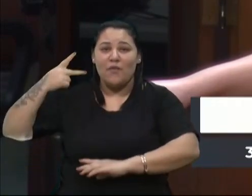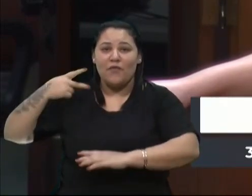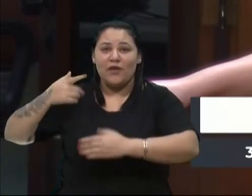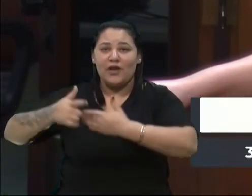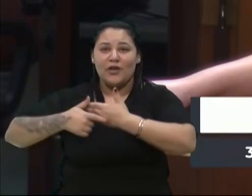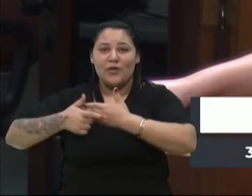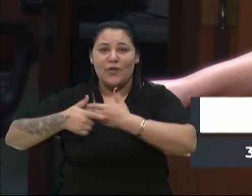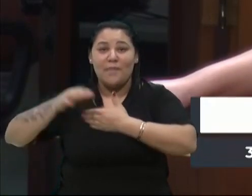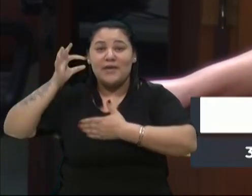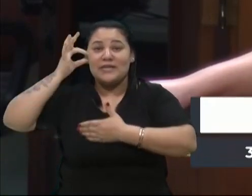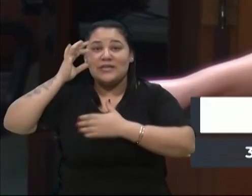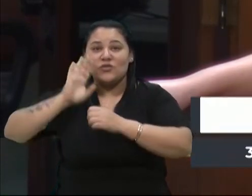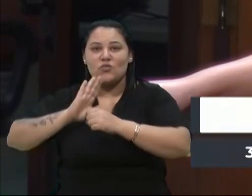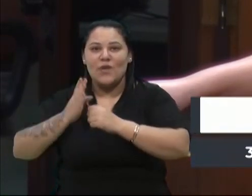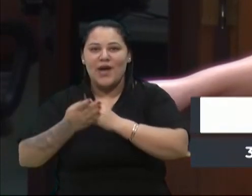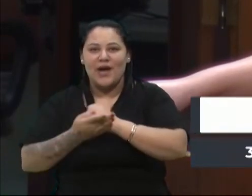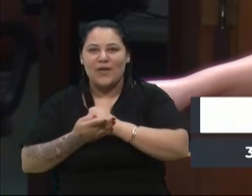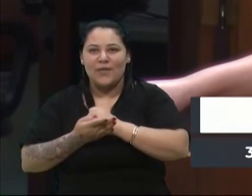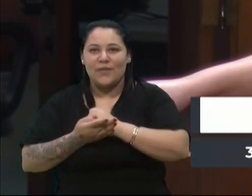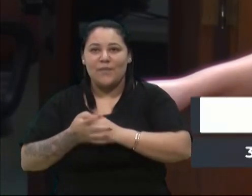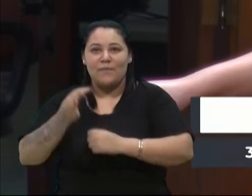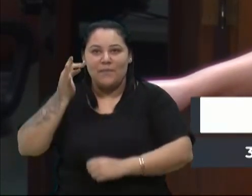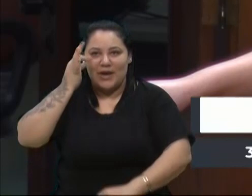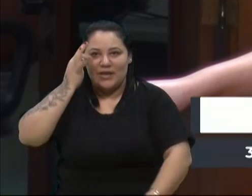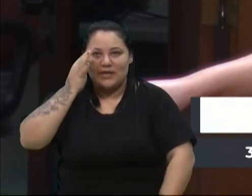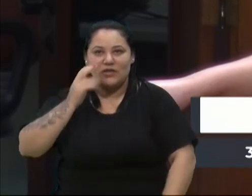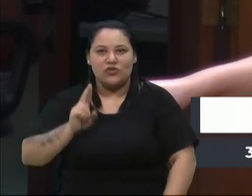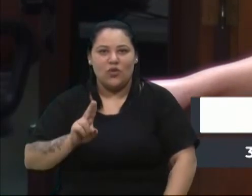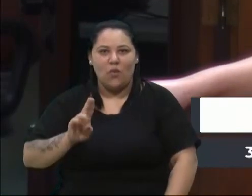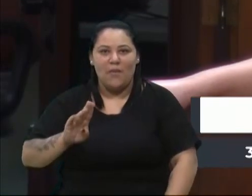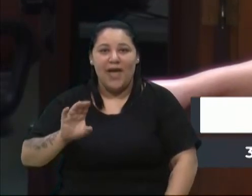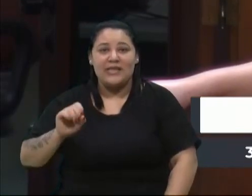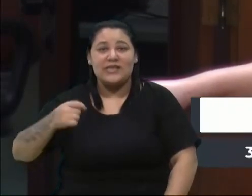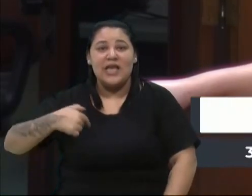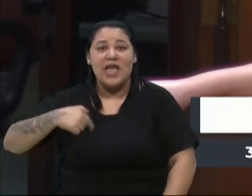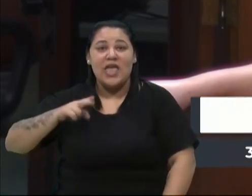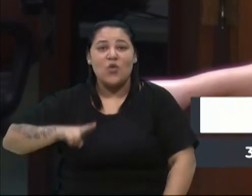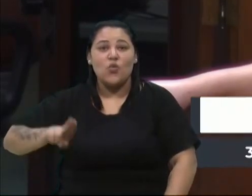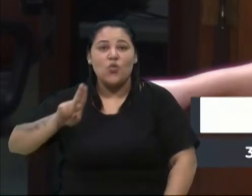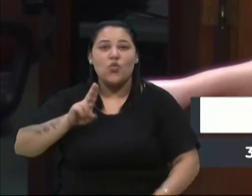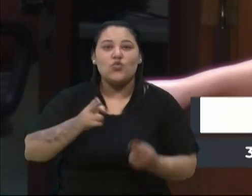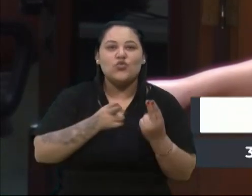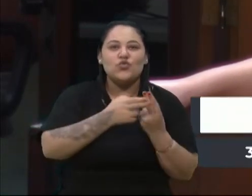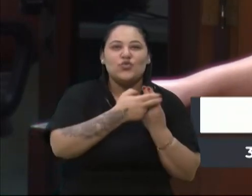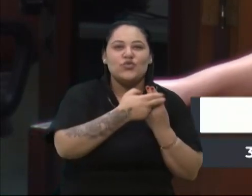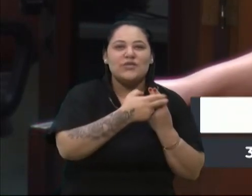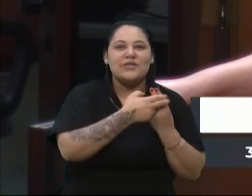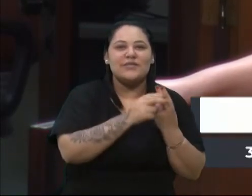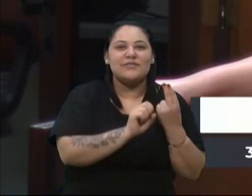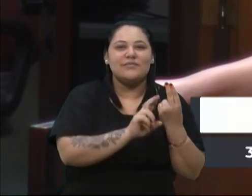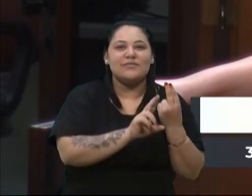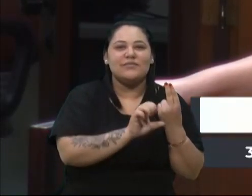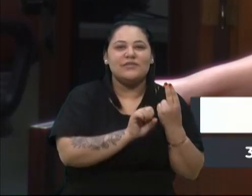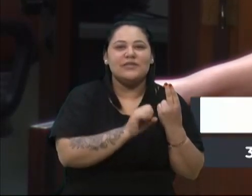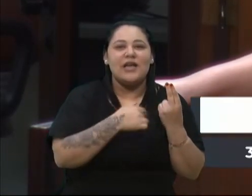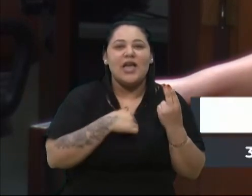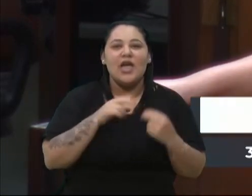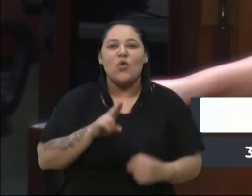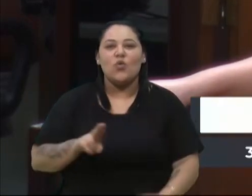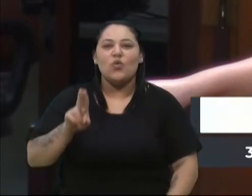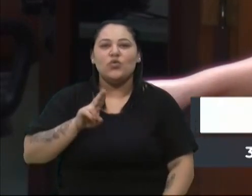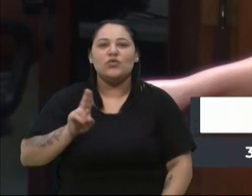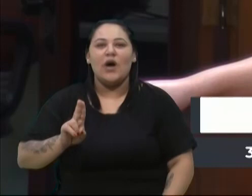nos bairros, presente nas UBSs, que utilizo o sistema público de saúde, que utilizo a UPA, que